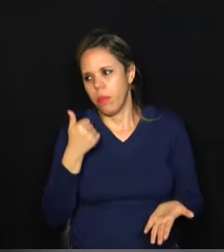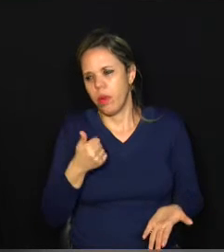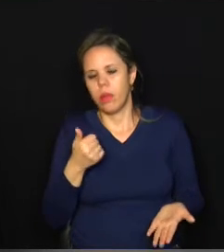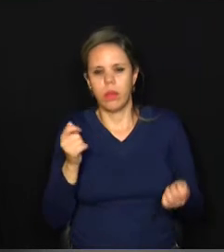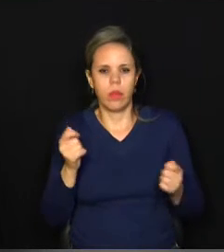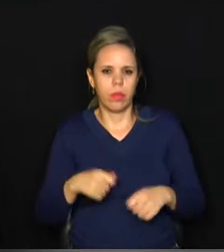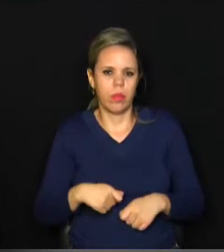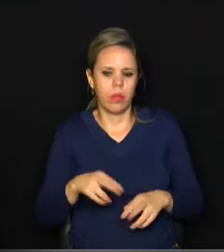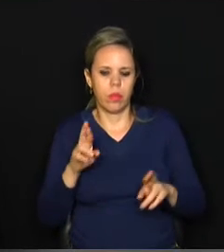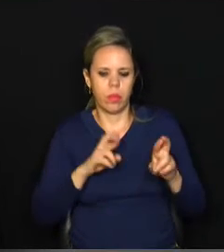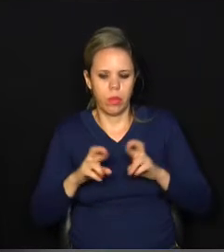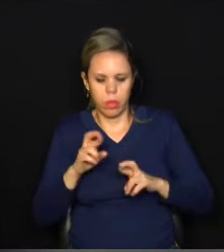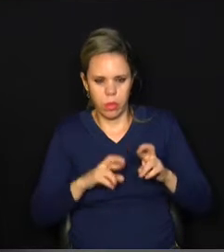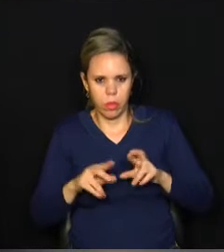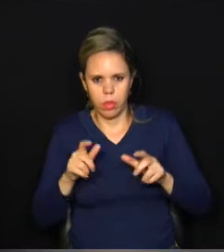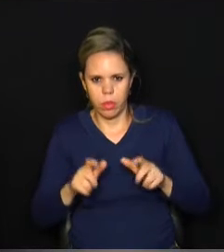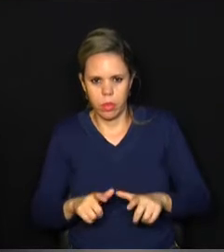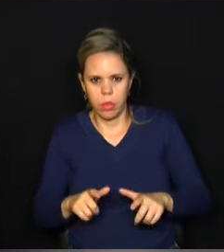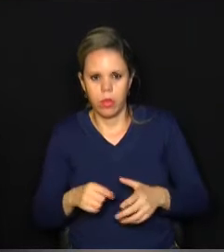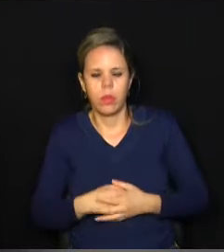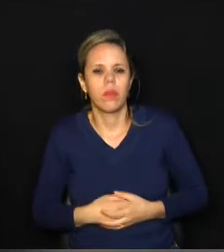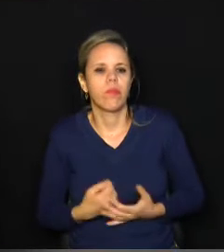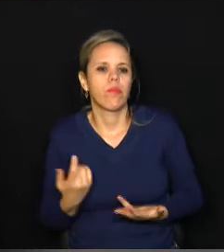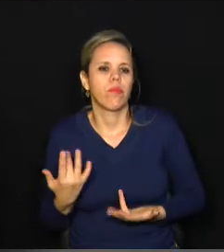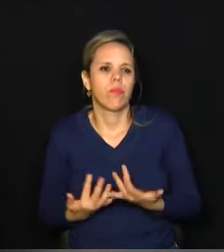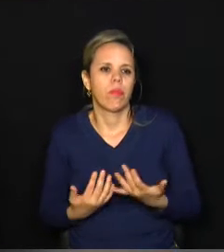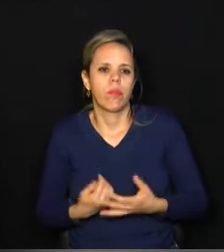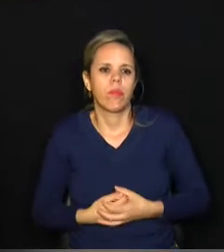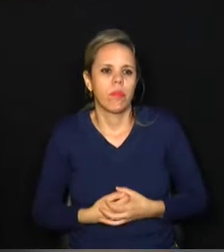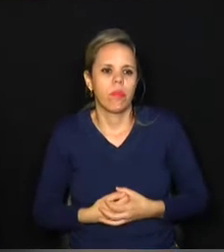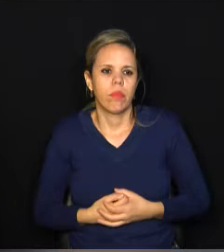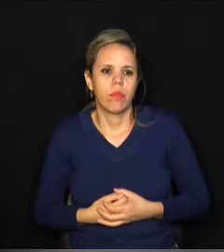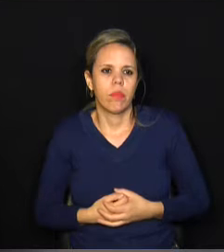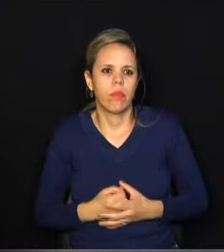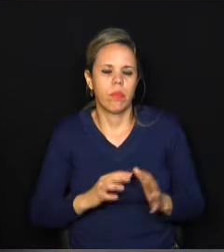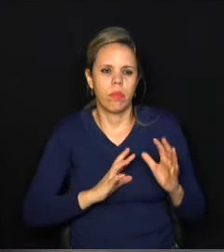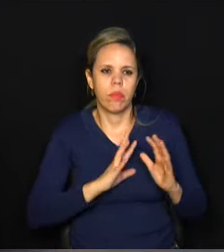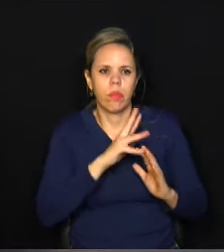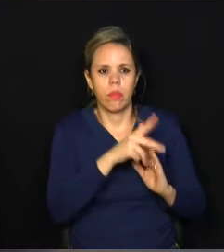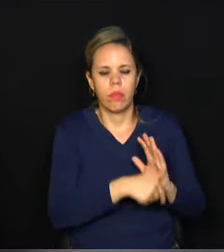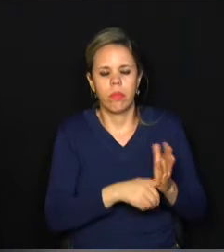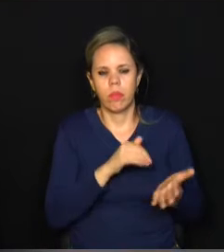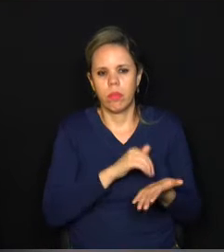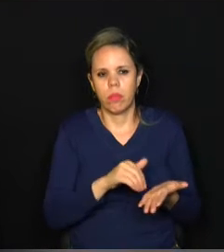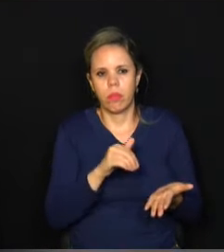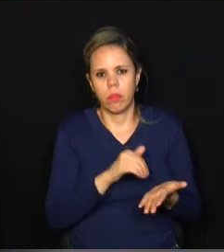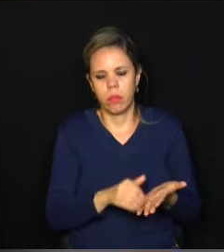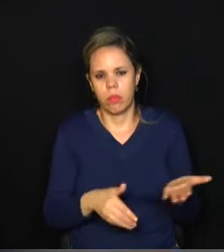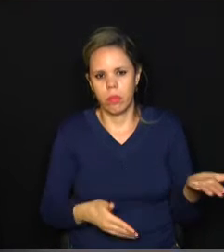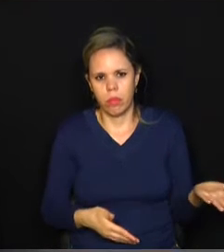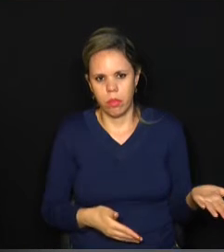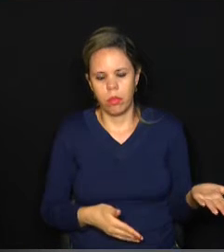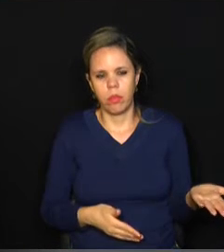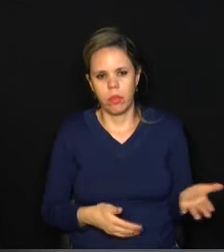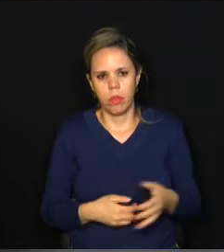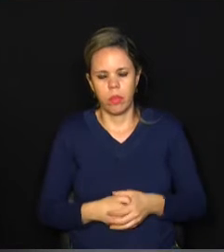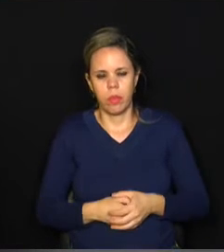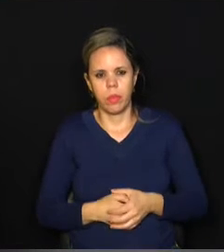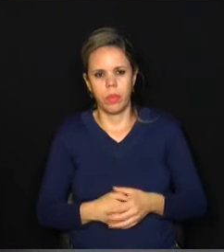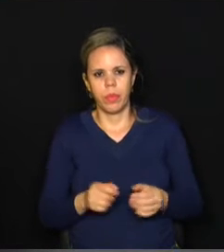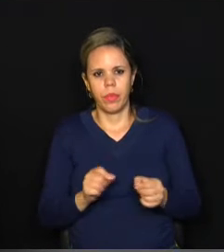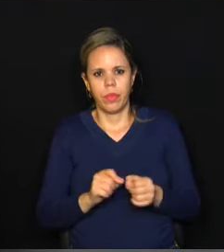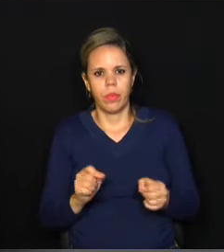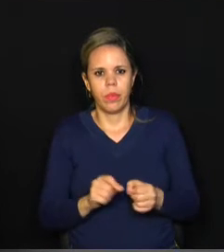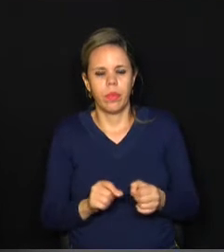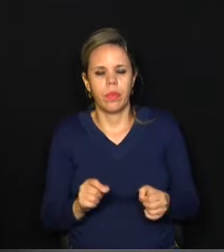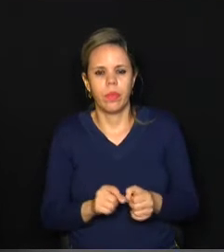condições de verificação da área que foi queimada e o meio ambiente, as secretarias de meio ambiente têm condições de fazer